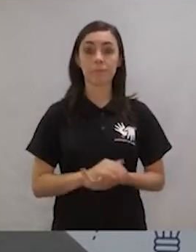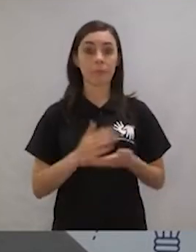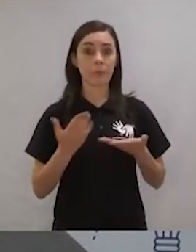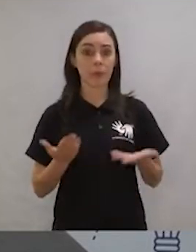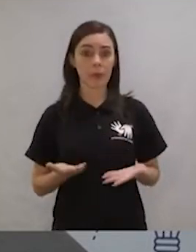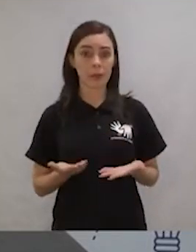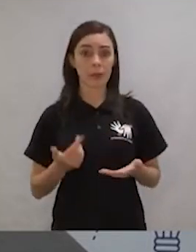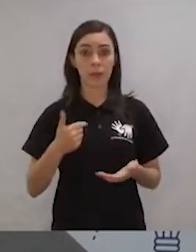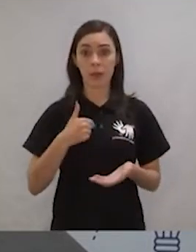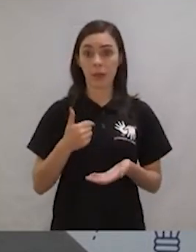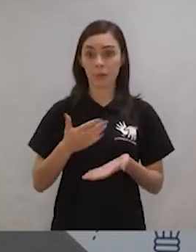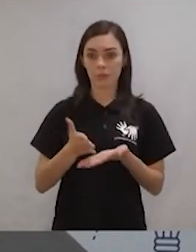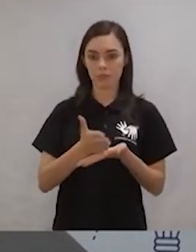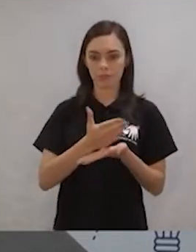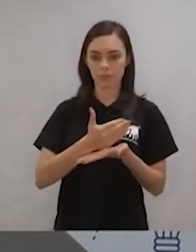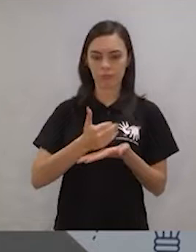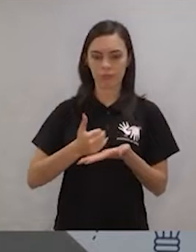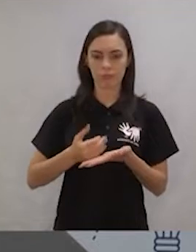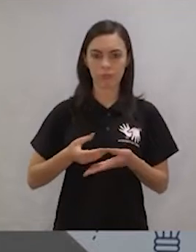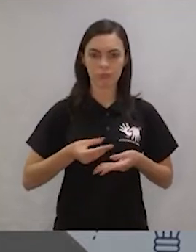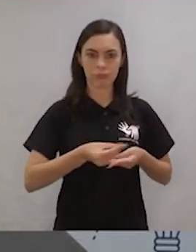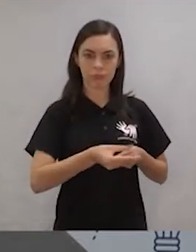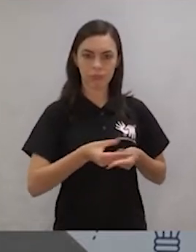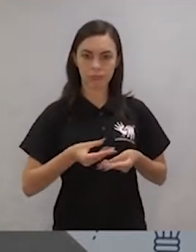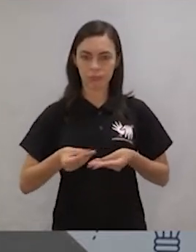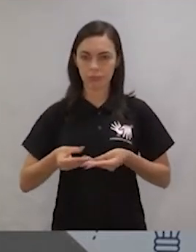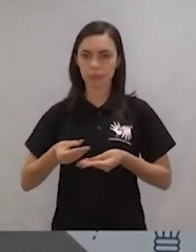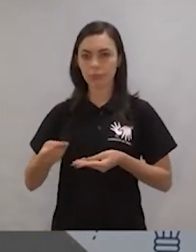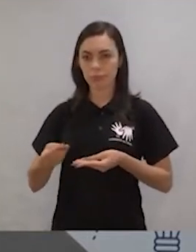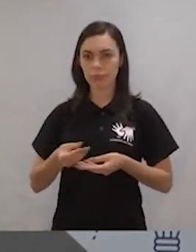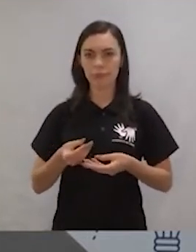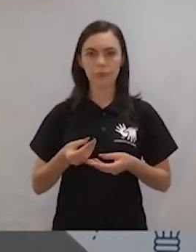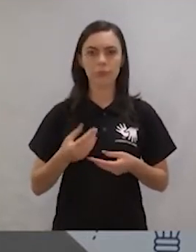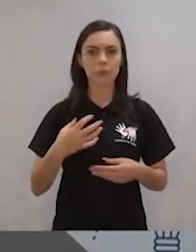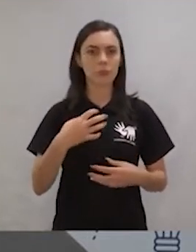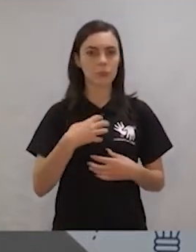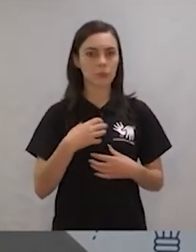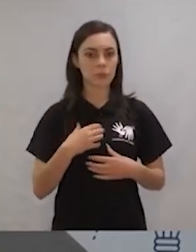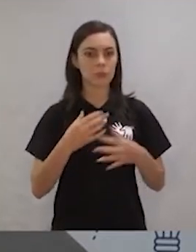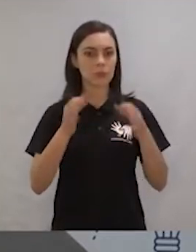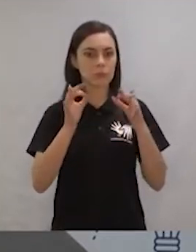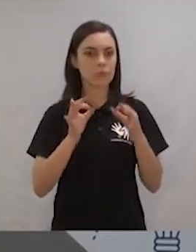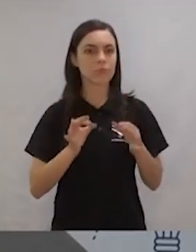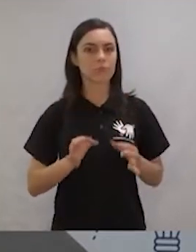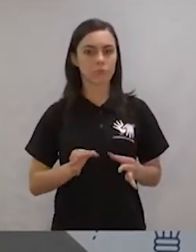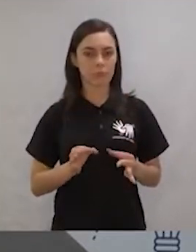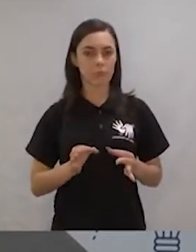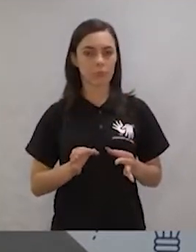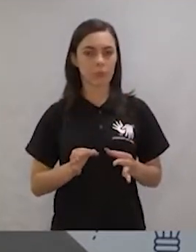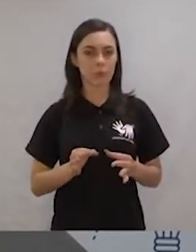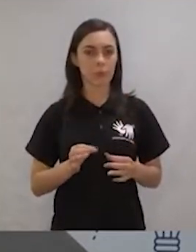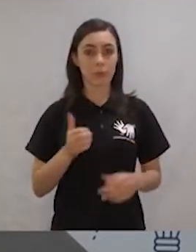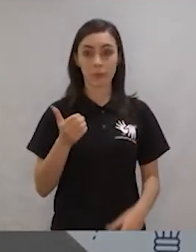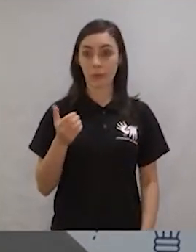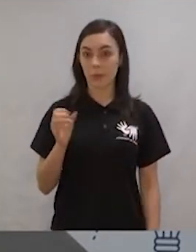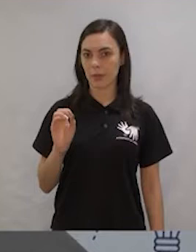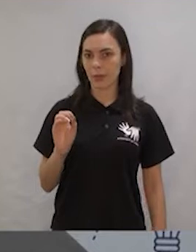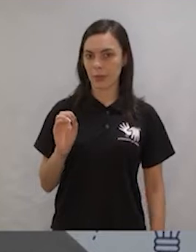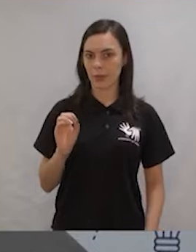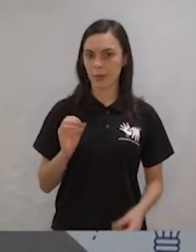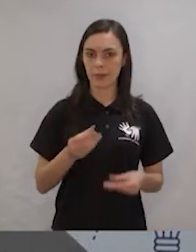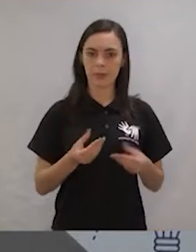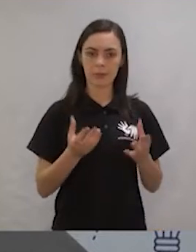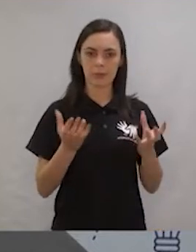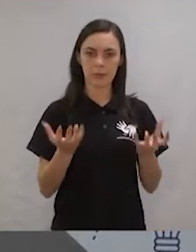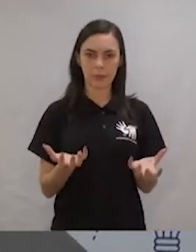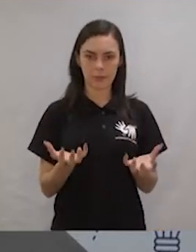1, 2, 3, 4, 5. Então, eu reparti, eu distribuí de forma exata 10